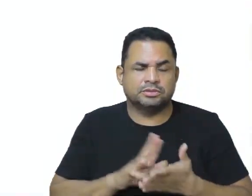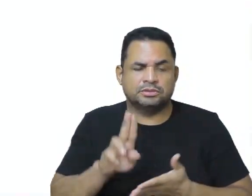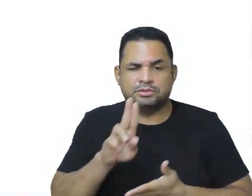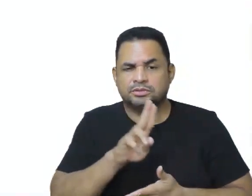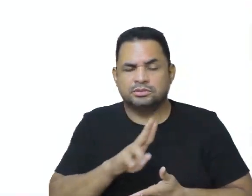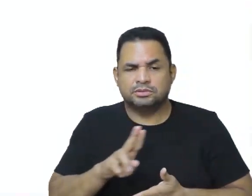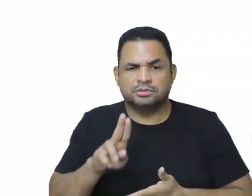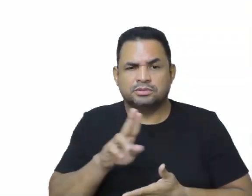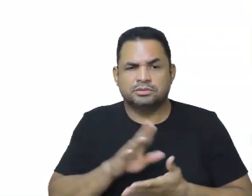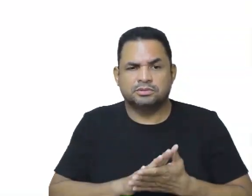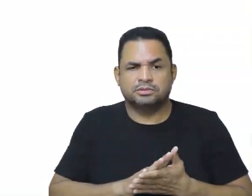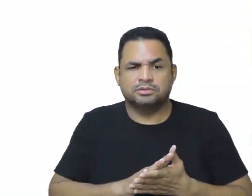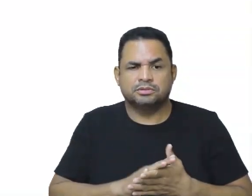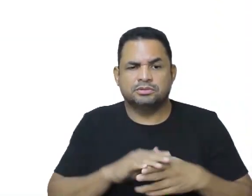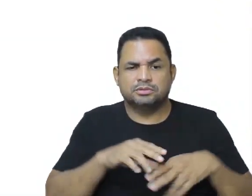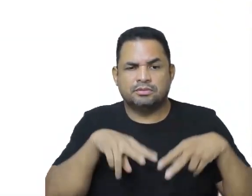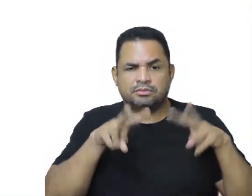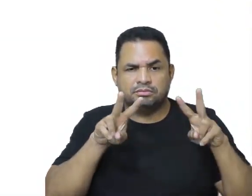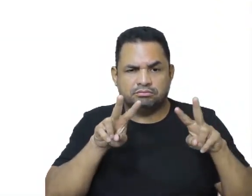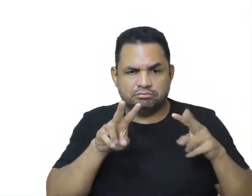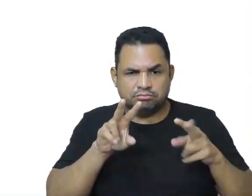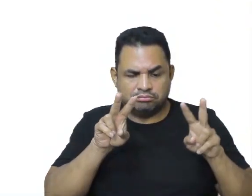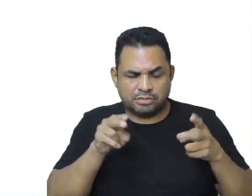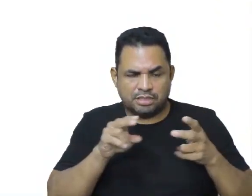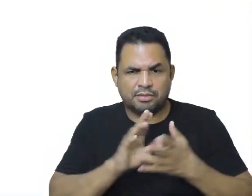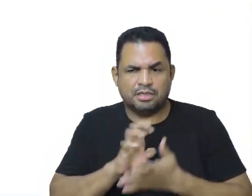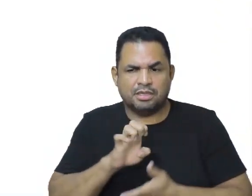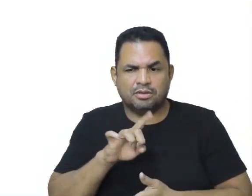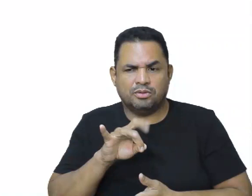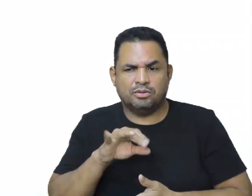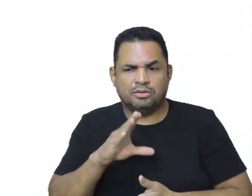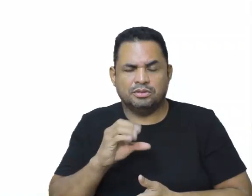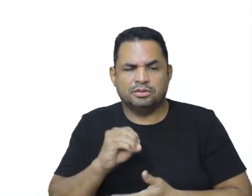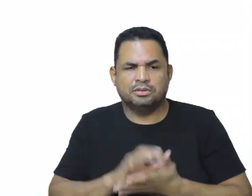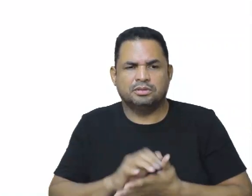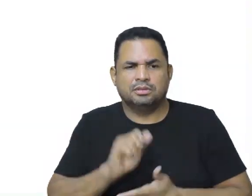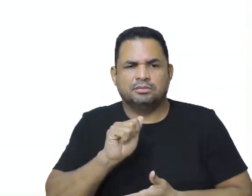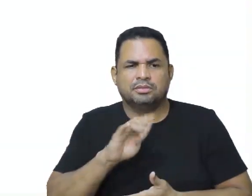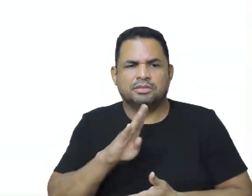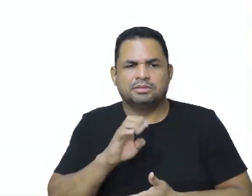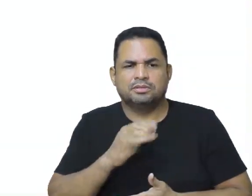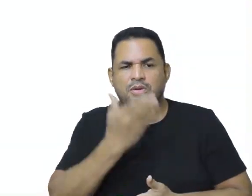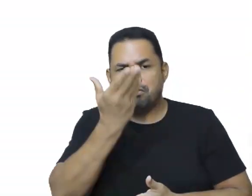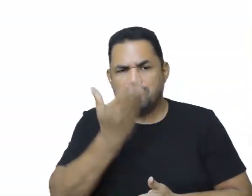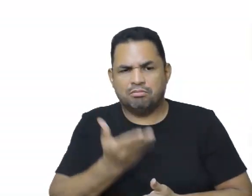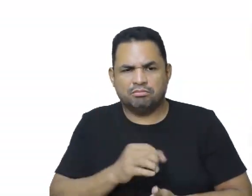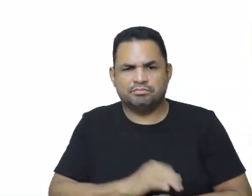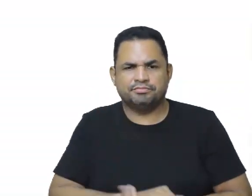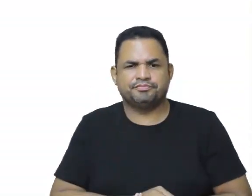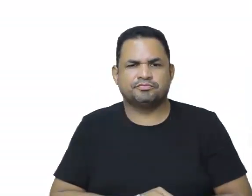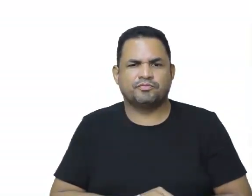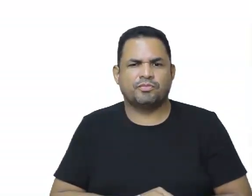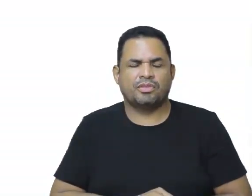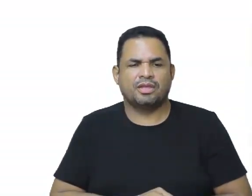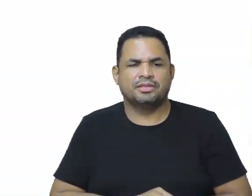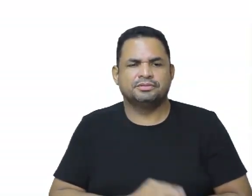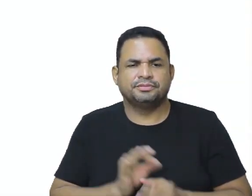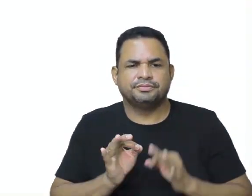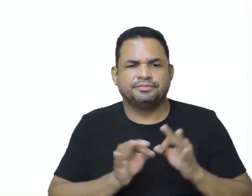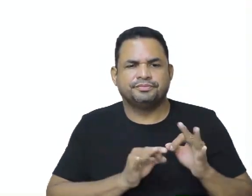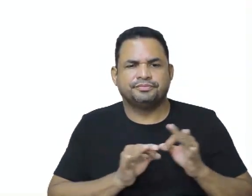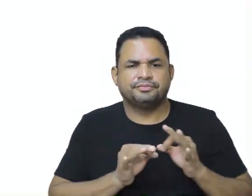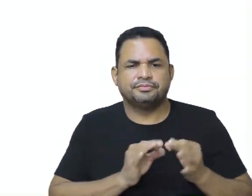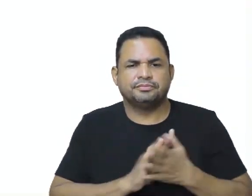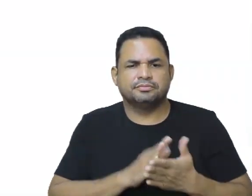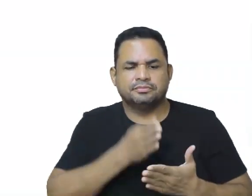conceito restrito do termo erosão? Alternativa A, B, C, D ou E, galera? A formação